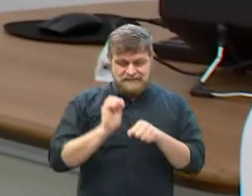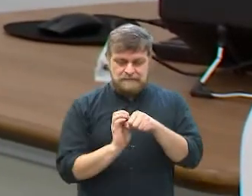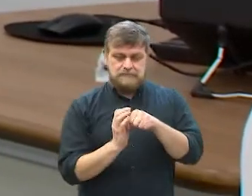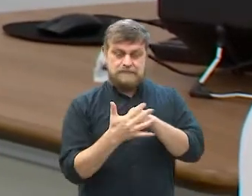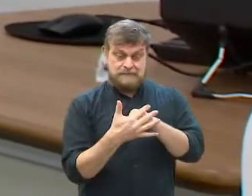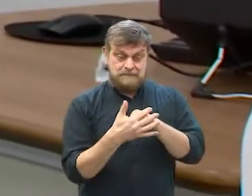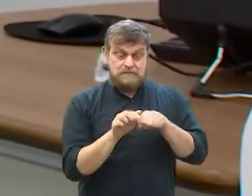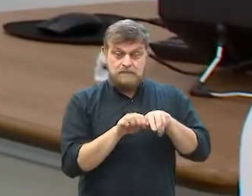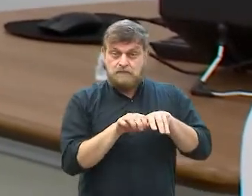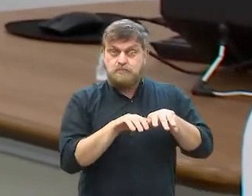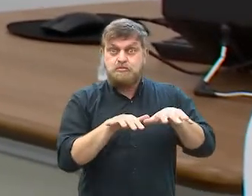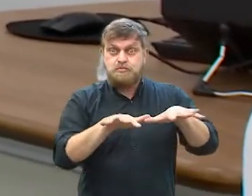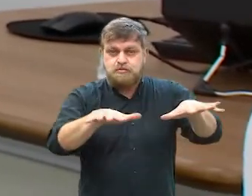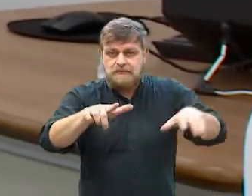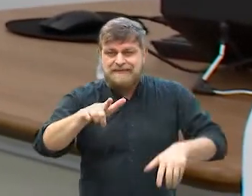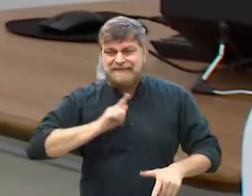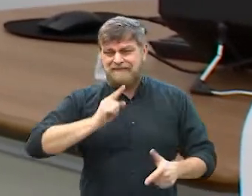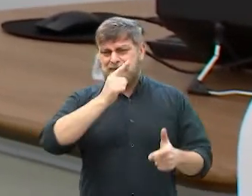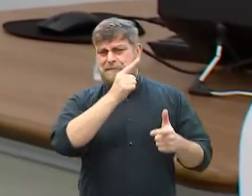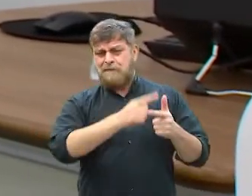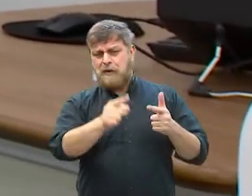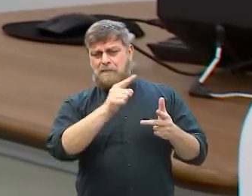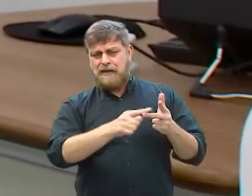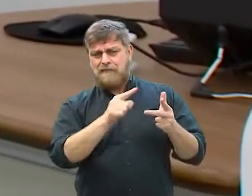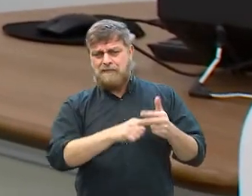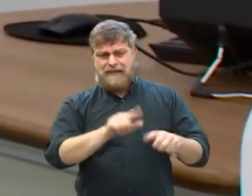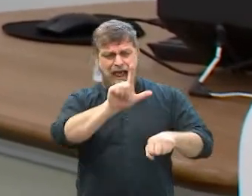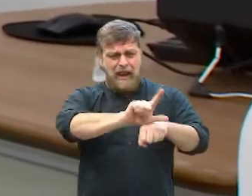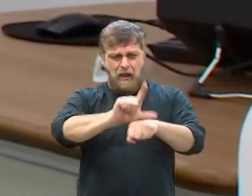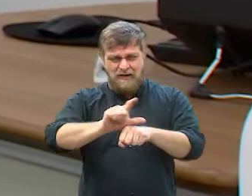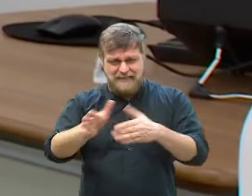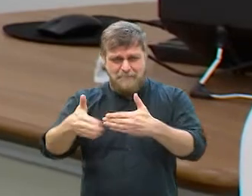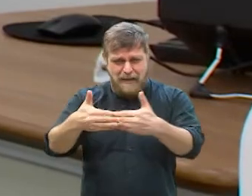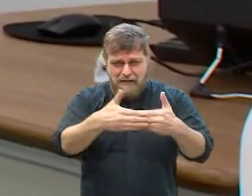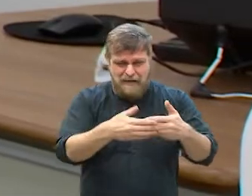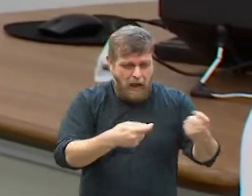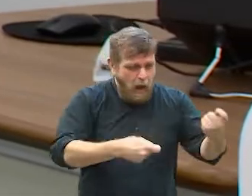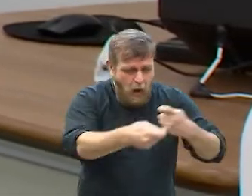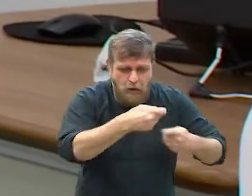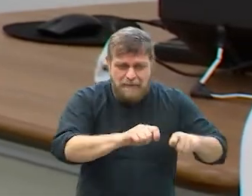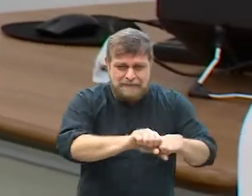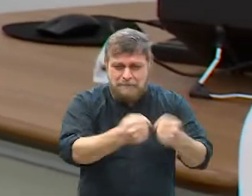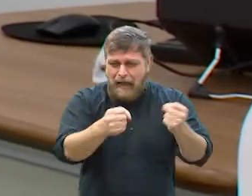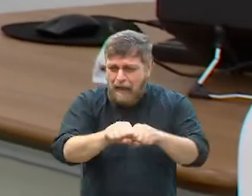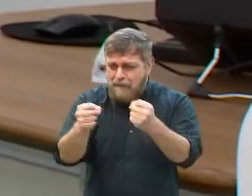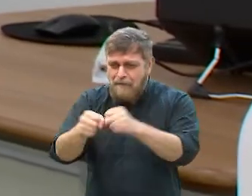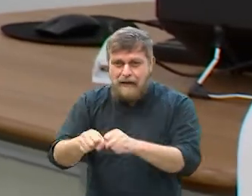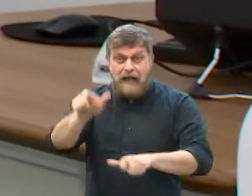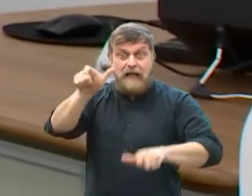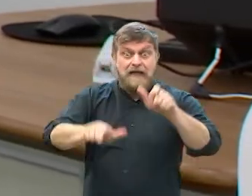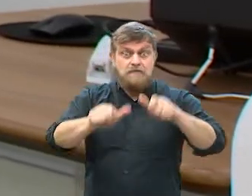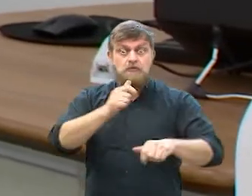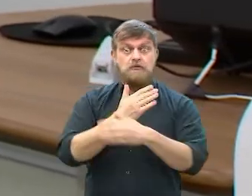pandemia, onde tivemos vários problemas, economia fechada, muitas pessoas perdendo